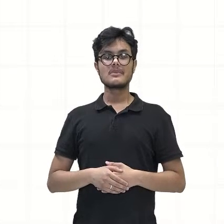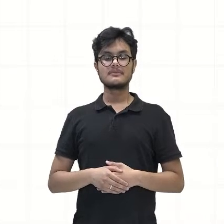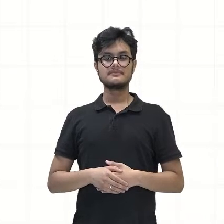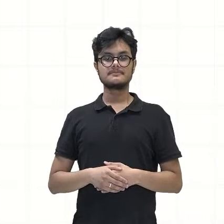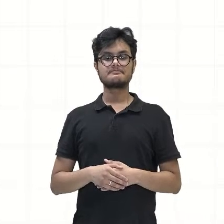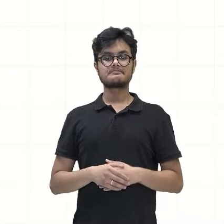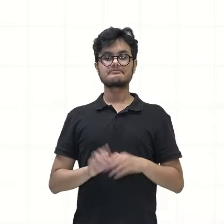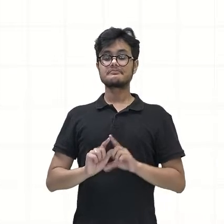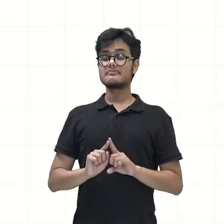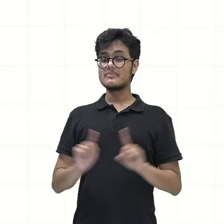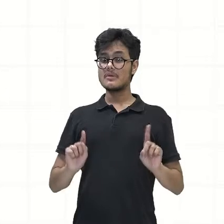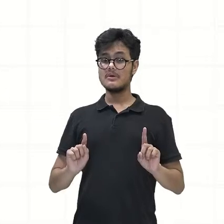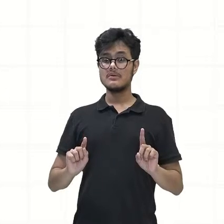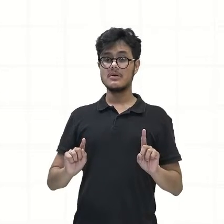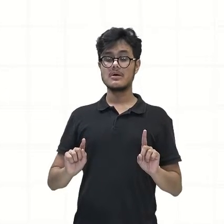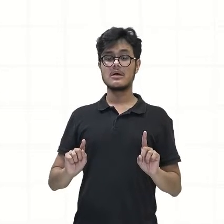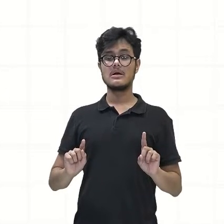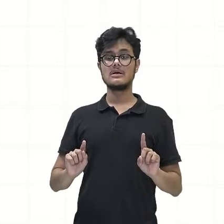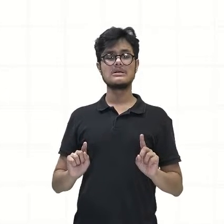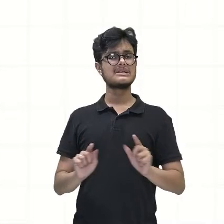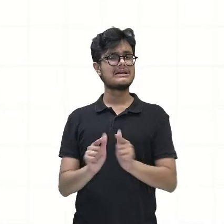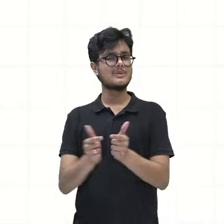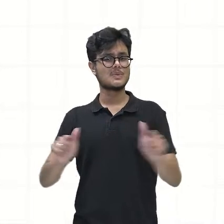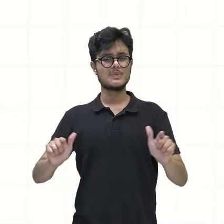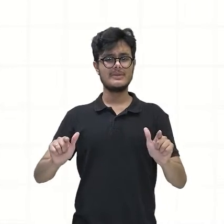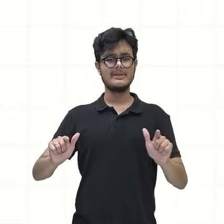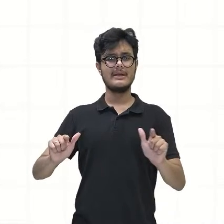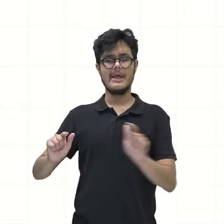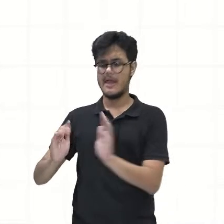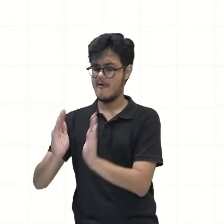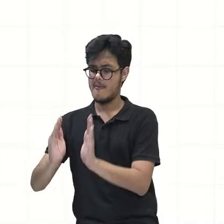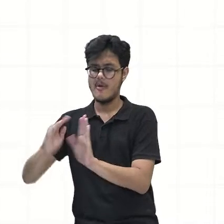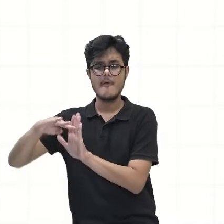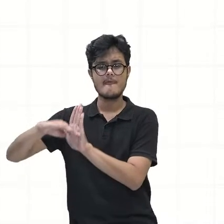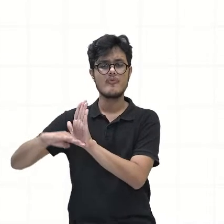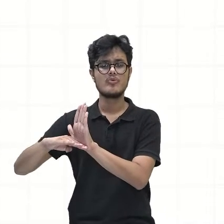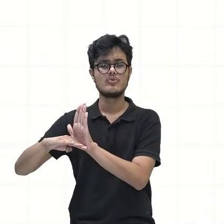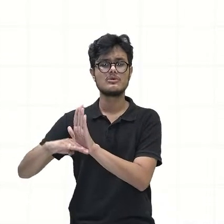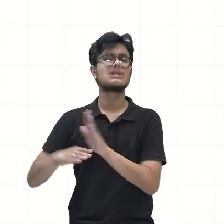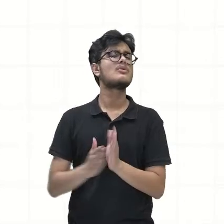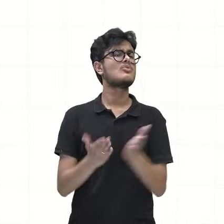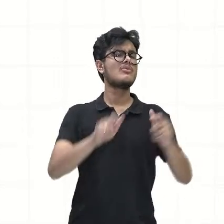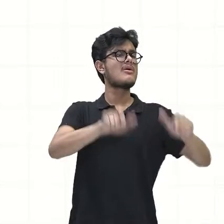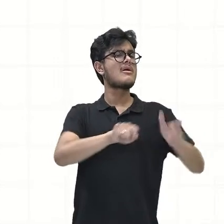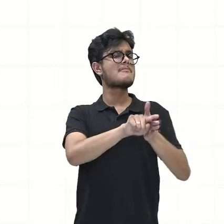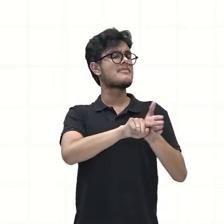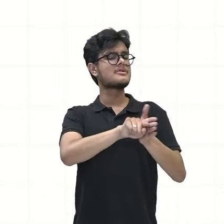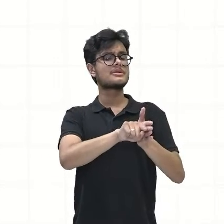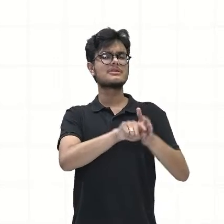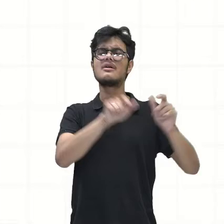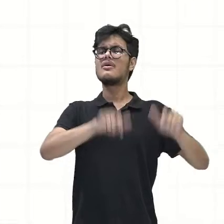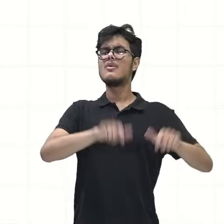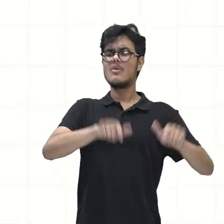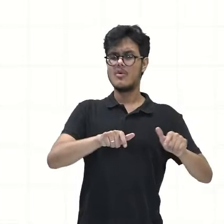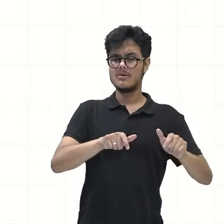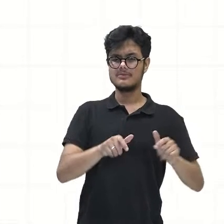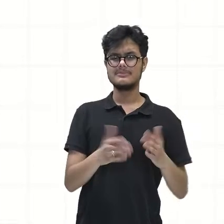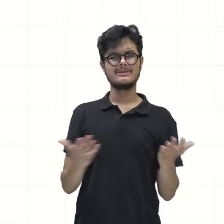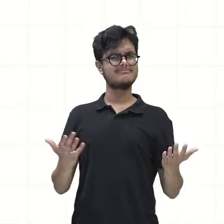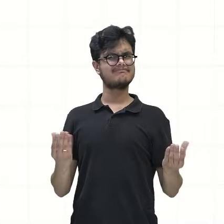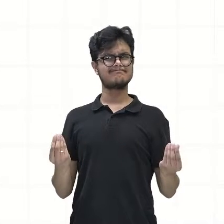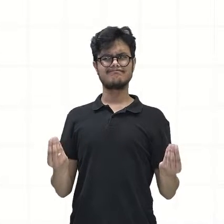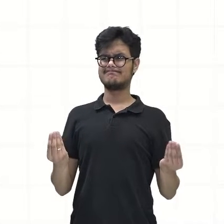mas eu não tenho uma legenda e nem tenho uma fonte de onde foi retirado. Já começa a ficar meio